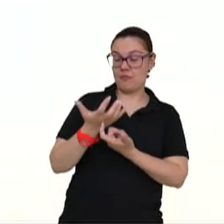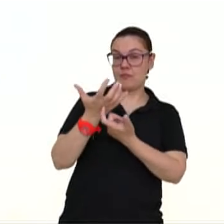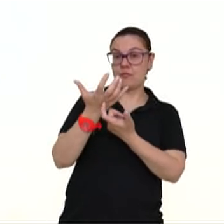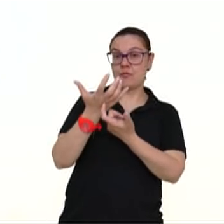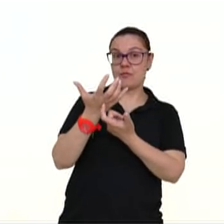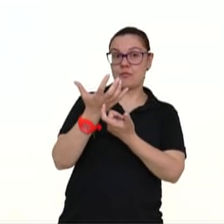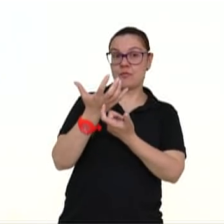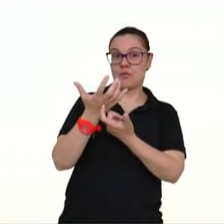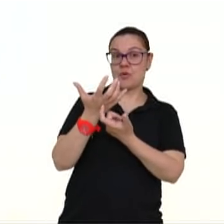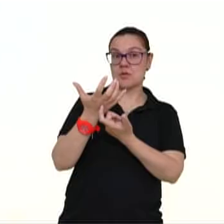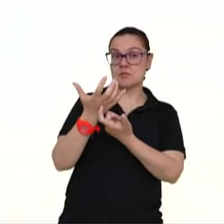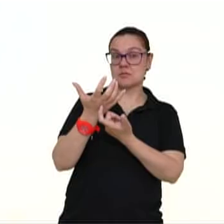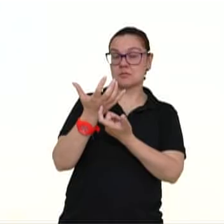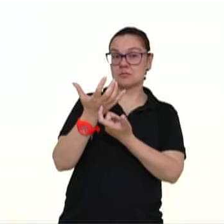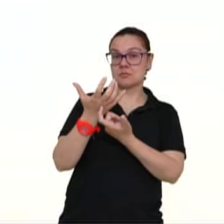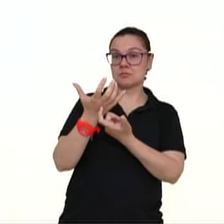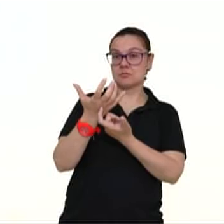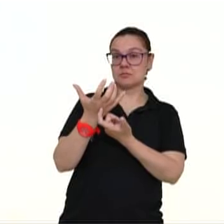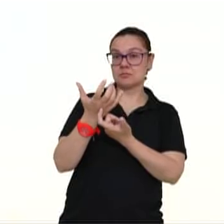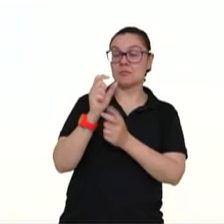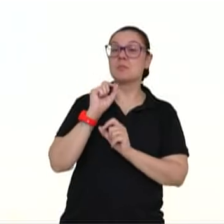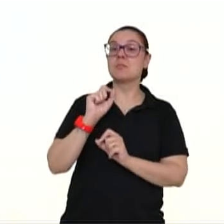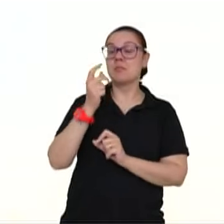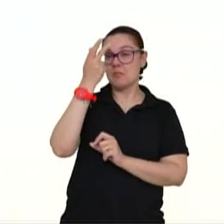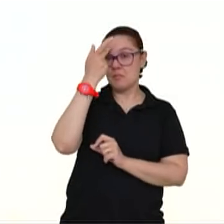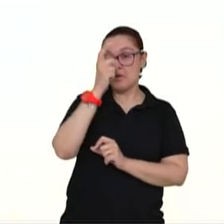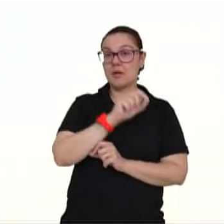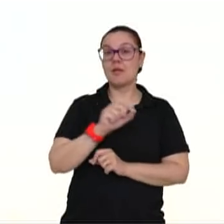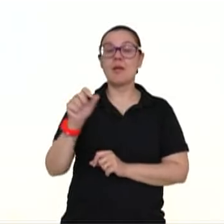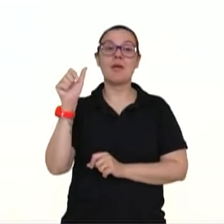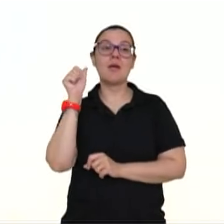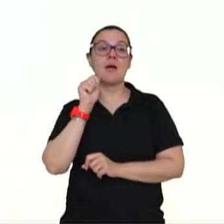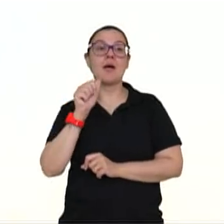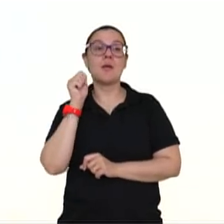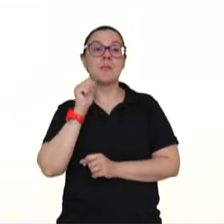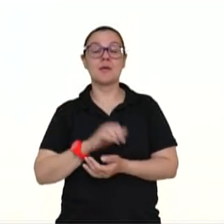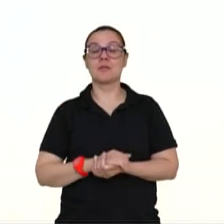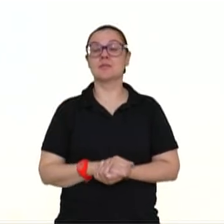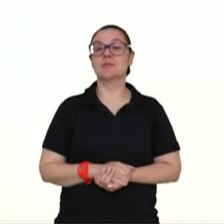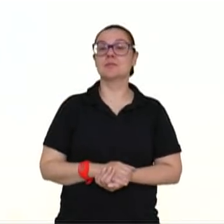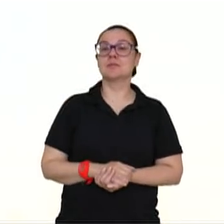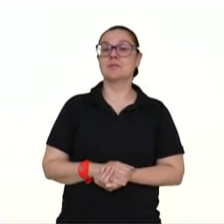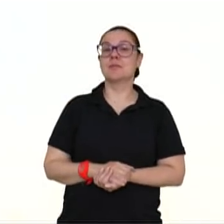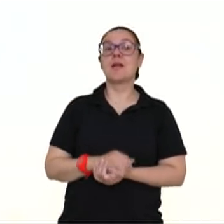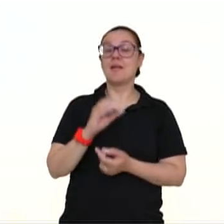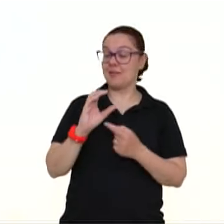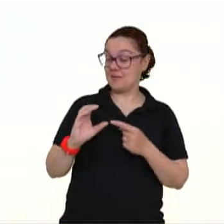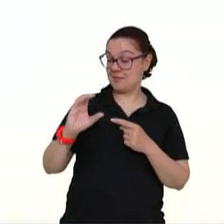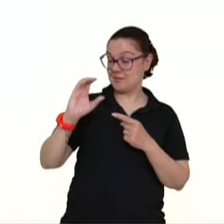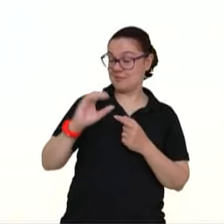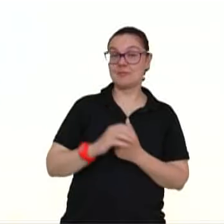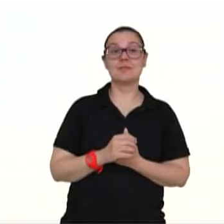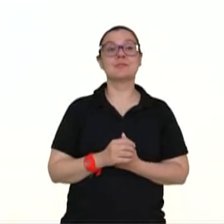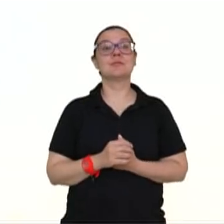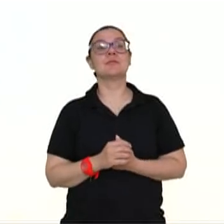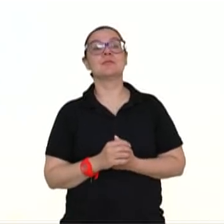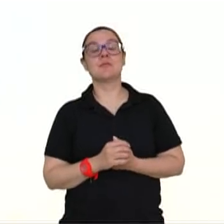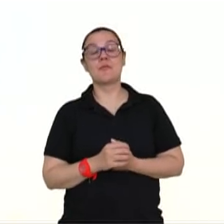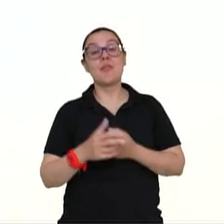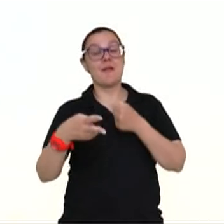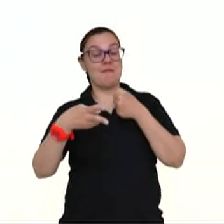a quem? Flores. Para quem? As mães. Então, nós temos letra C,